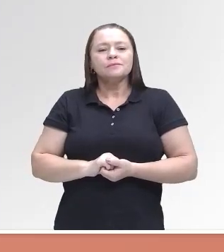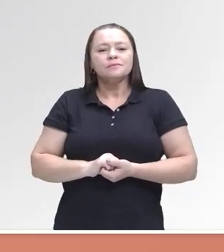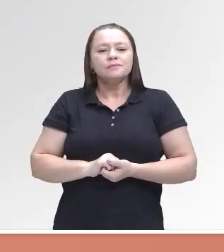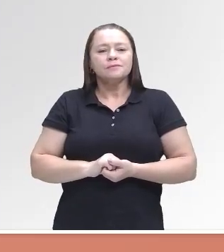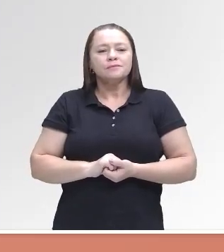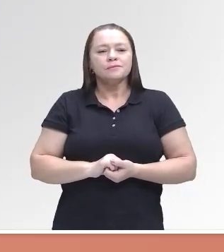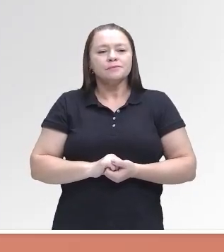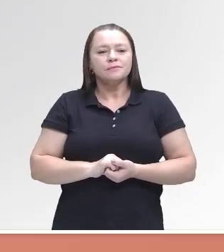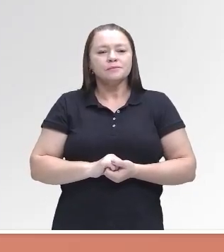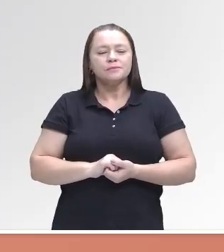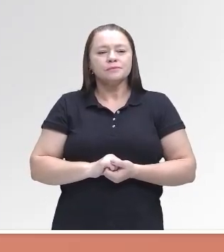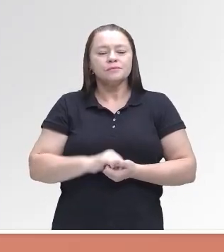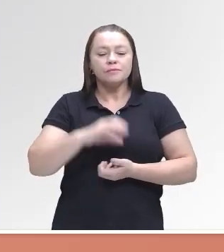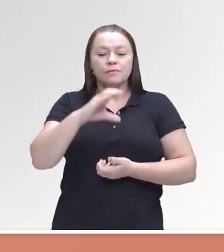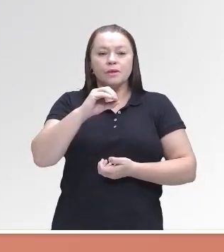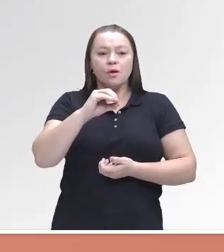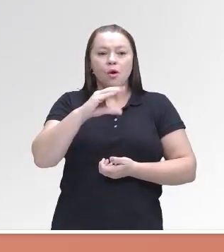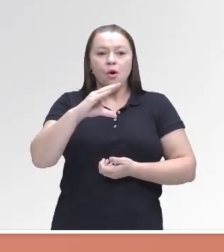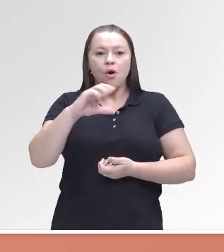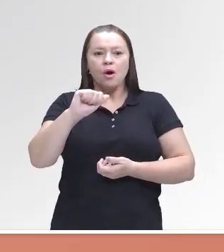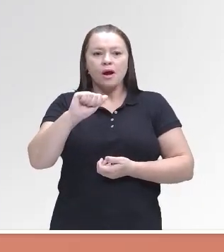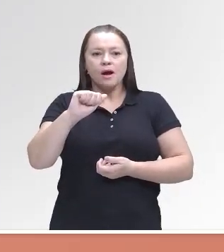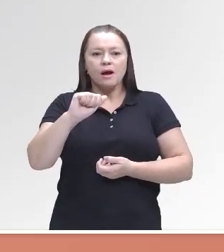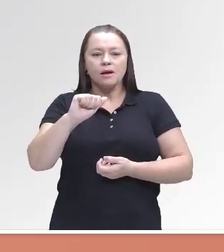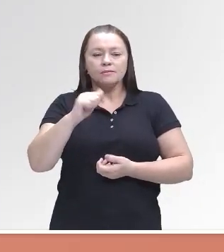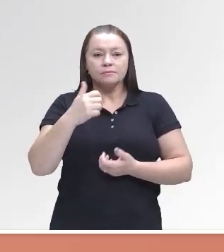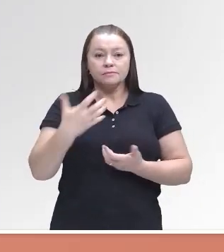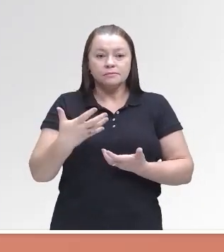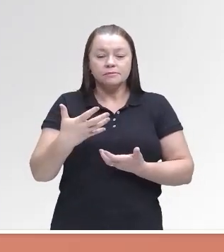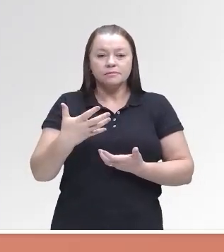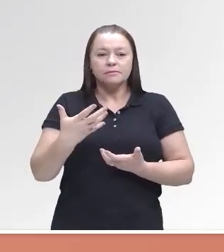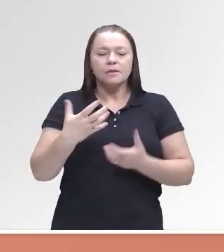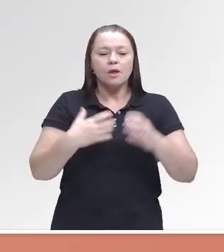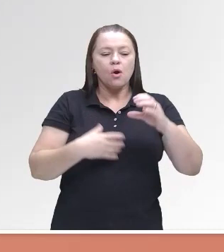sílabas. Oca. Façam.